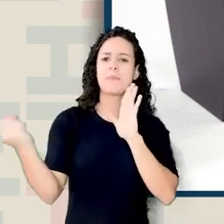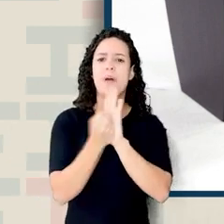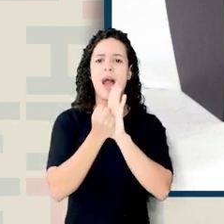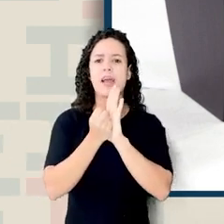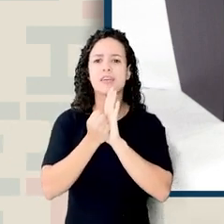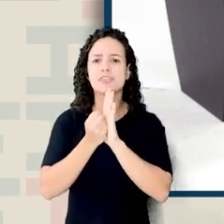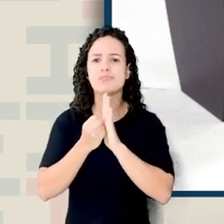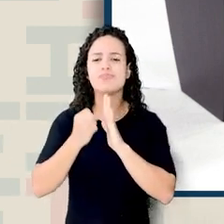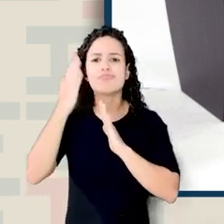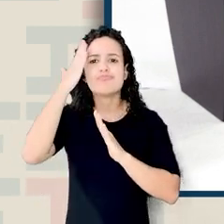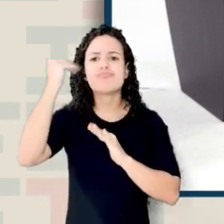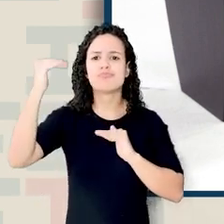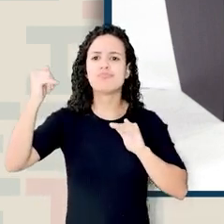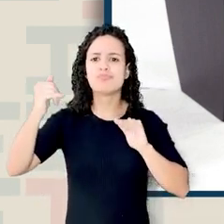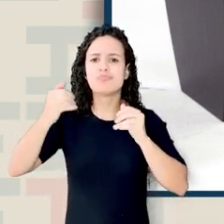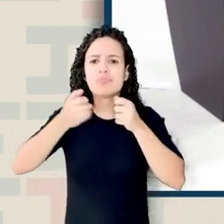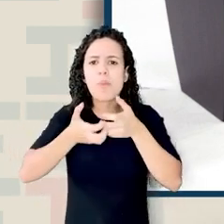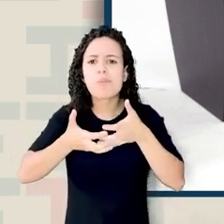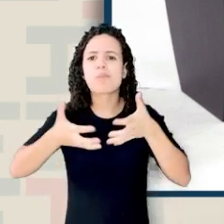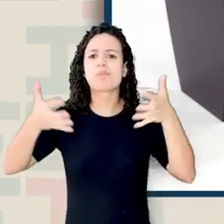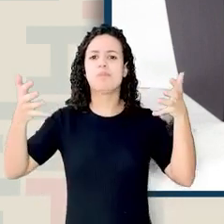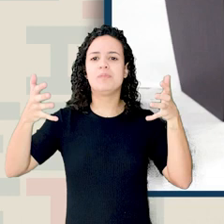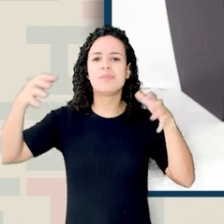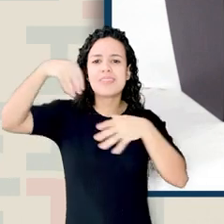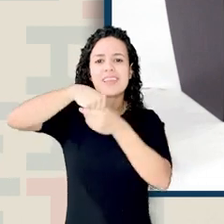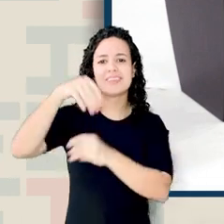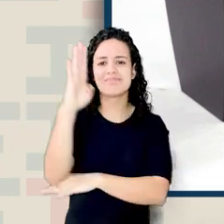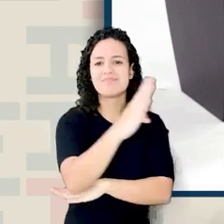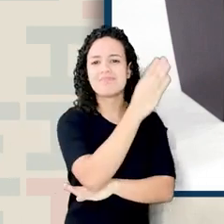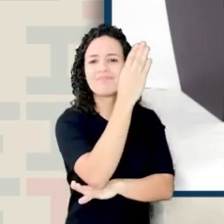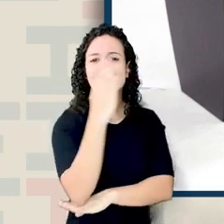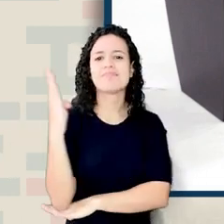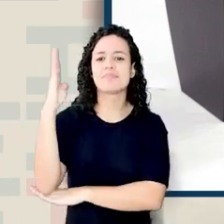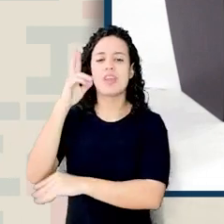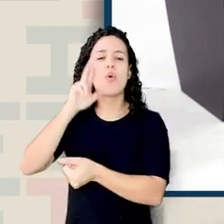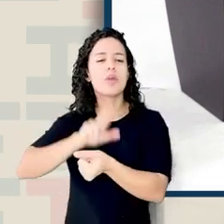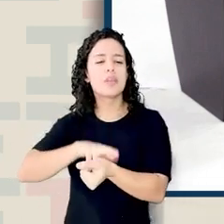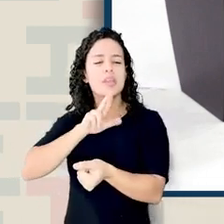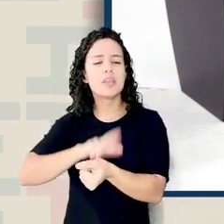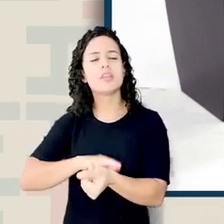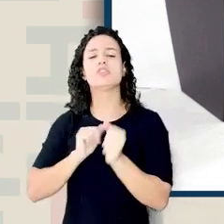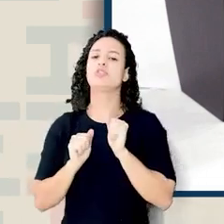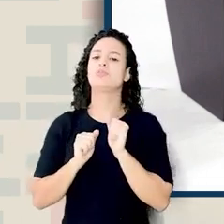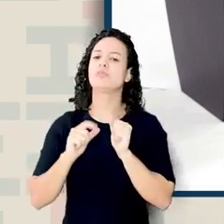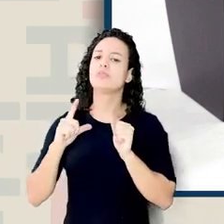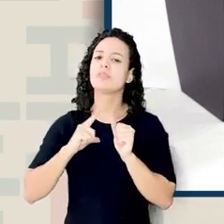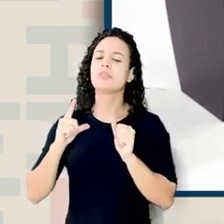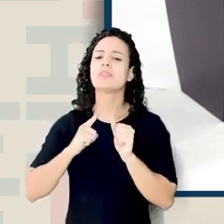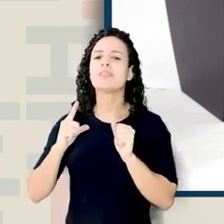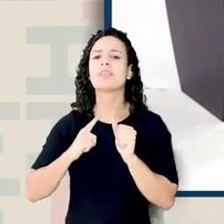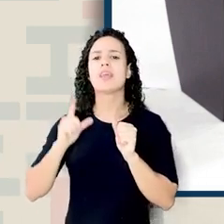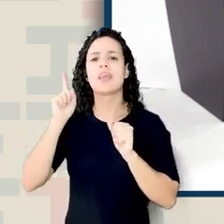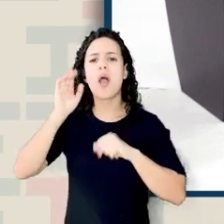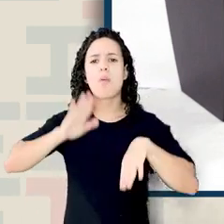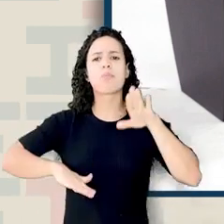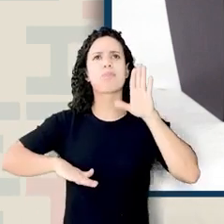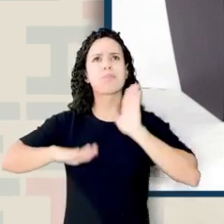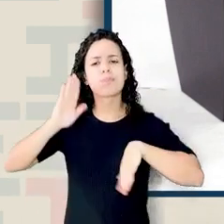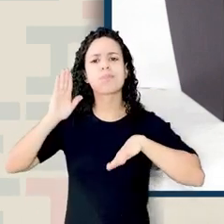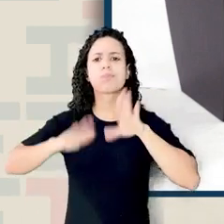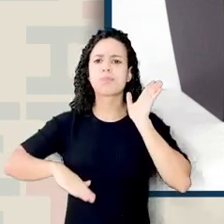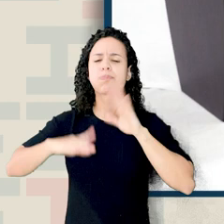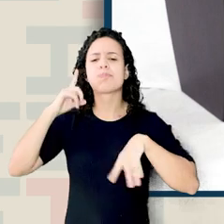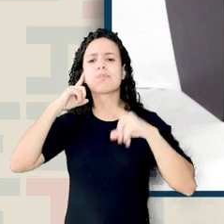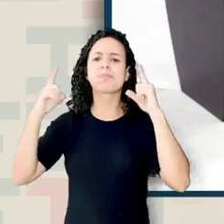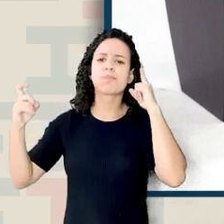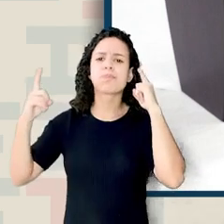na brincadeira do maracatu cearense. É essa rítmica, né, essas células que atravessam um pouco